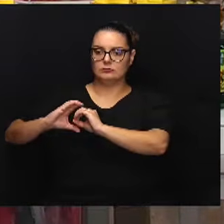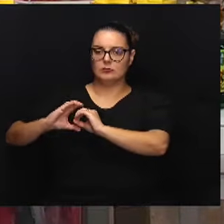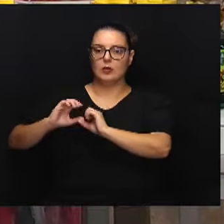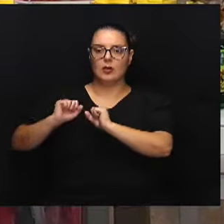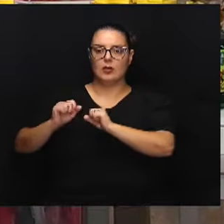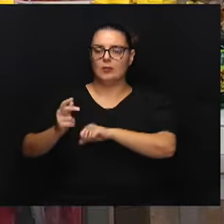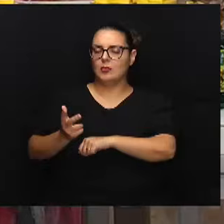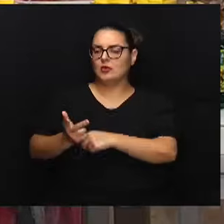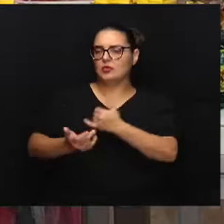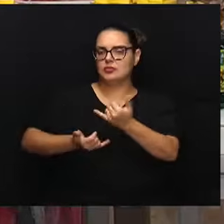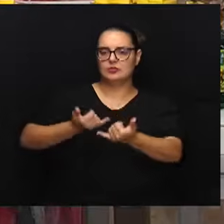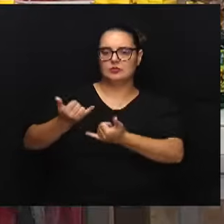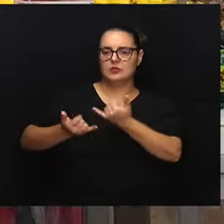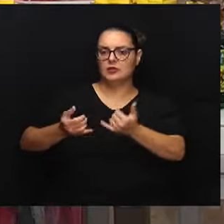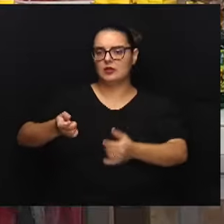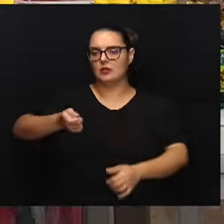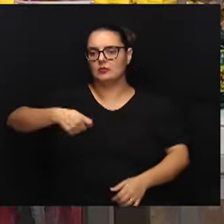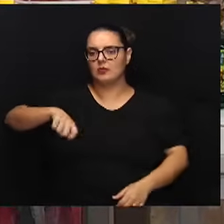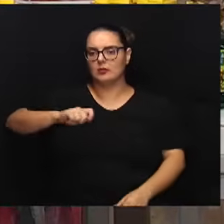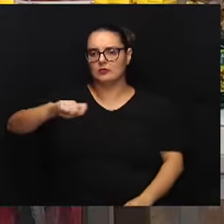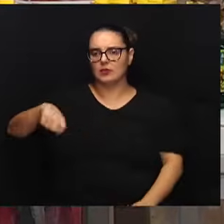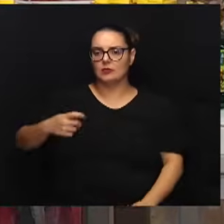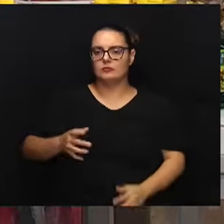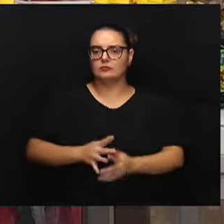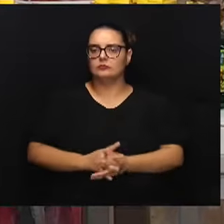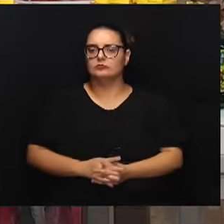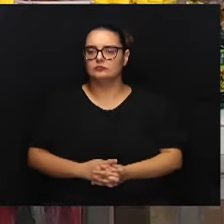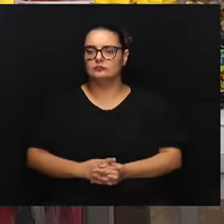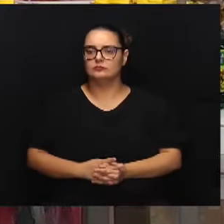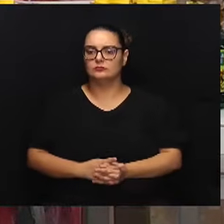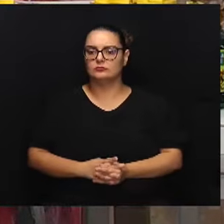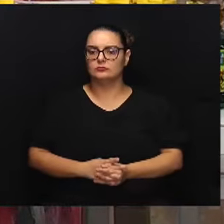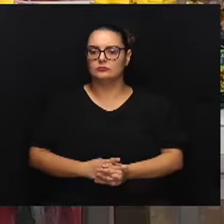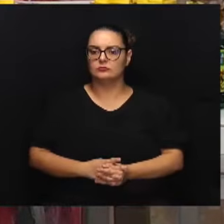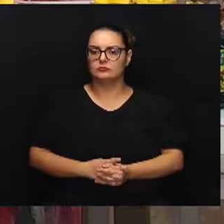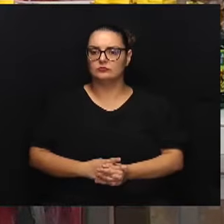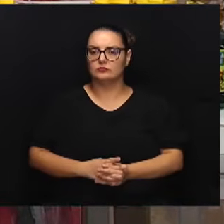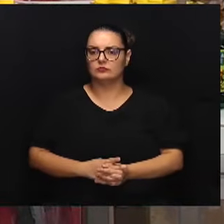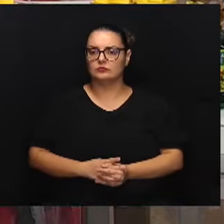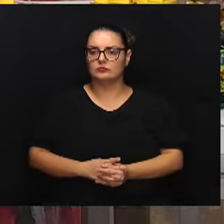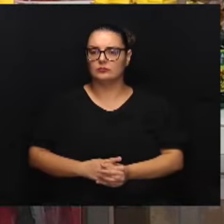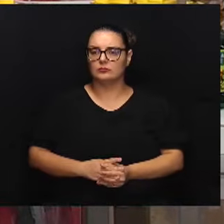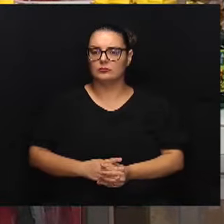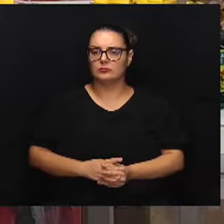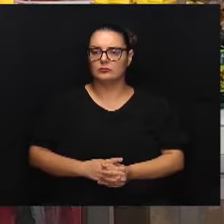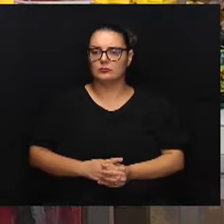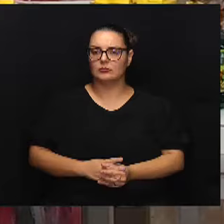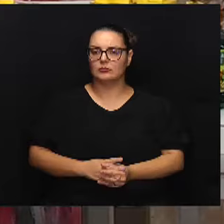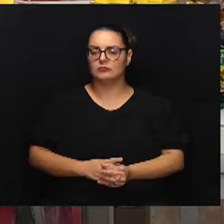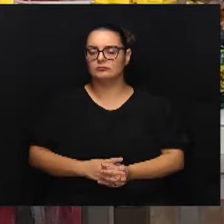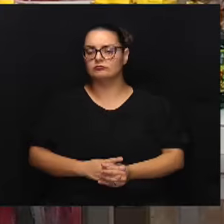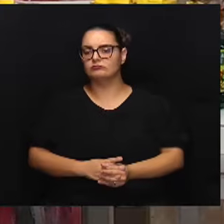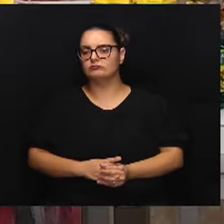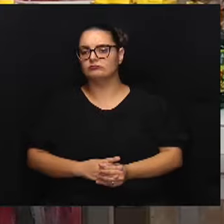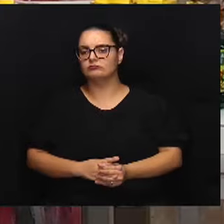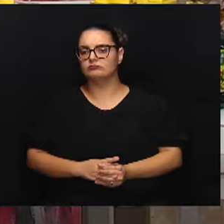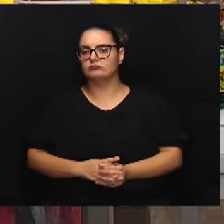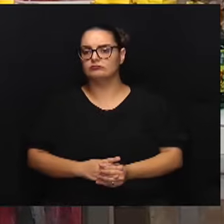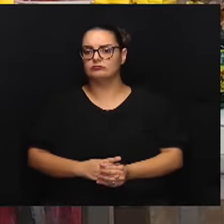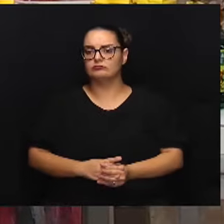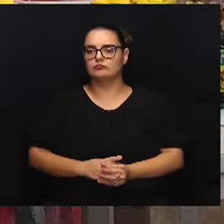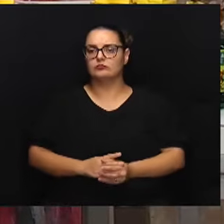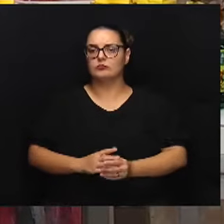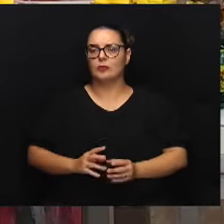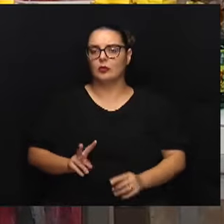manusear tranquilamente. Aí, por exemplo, nessa região aqui, a gente vai fechar com um